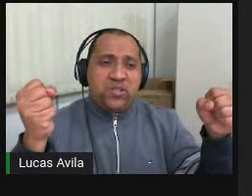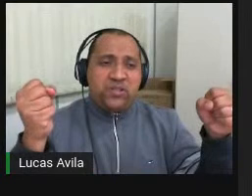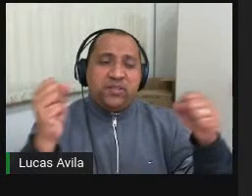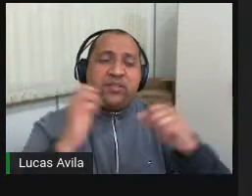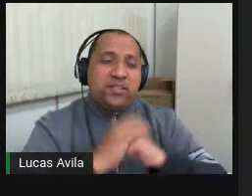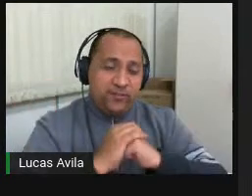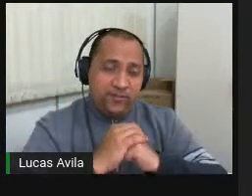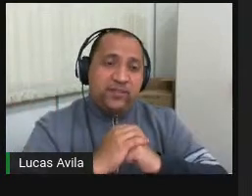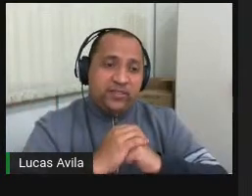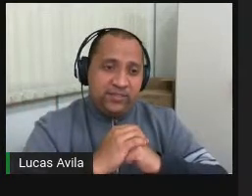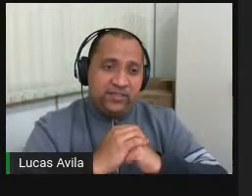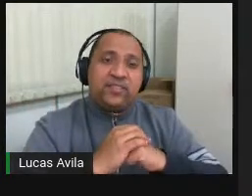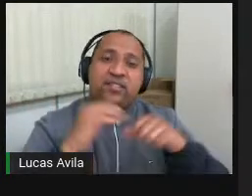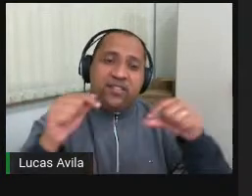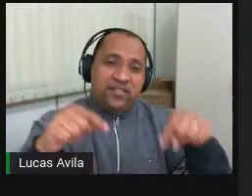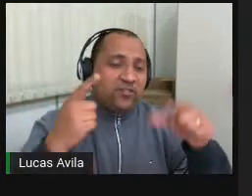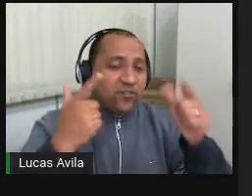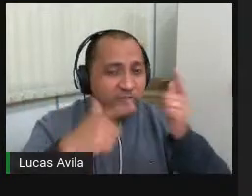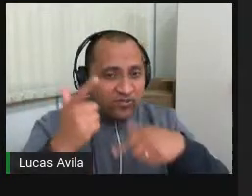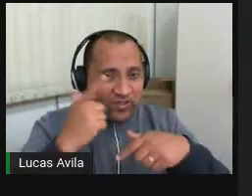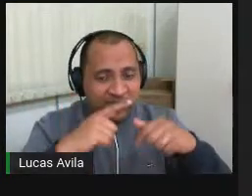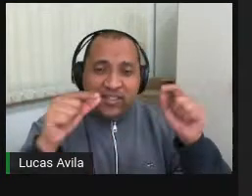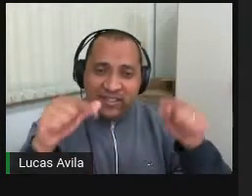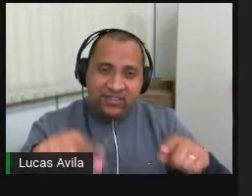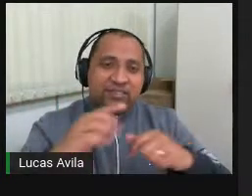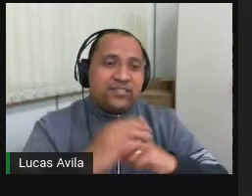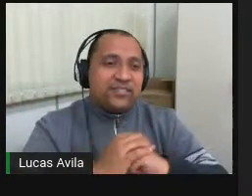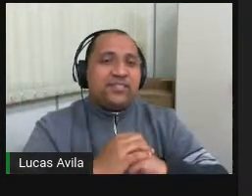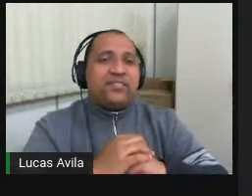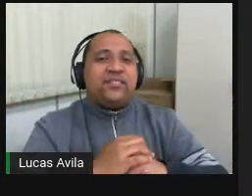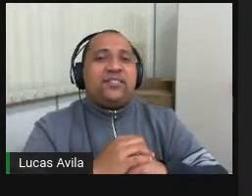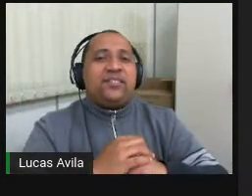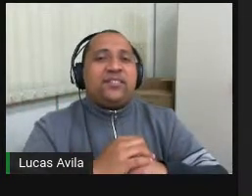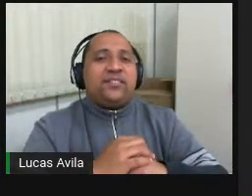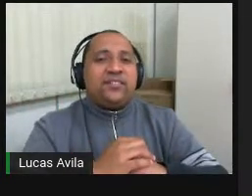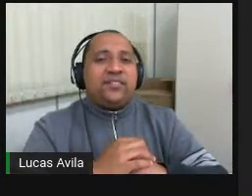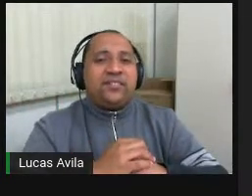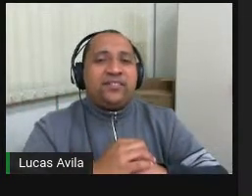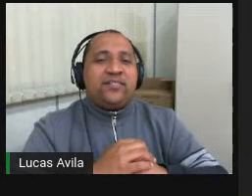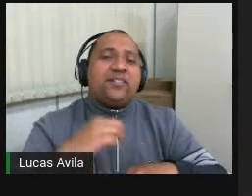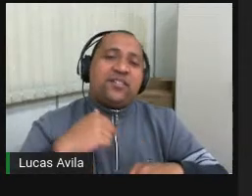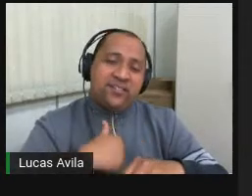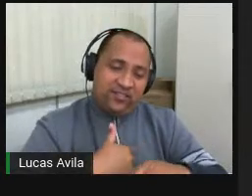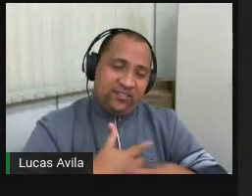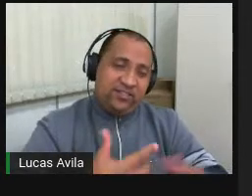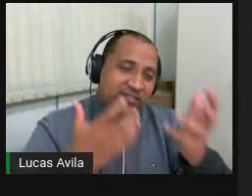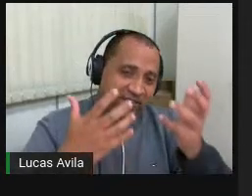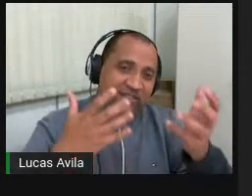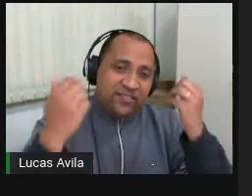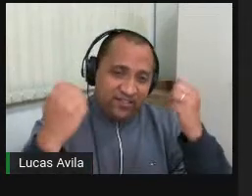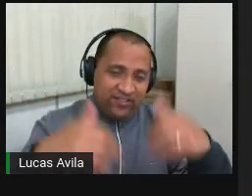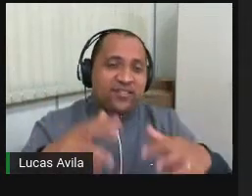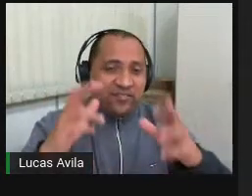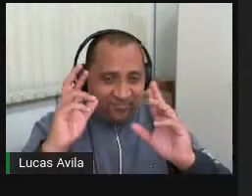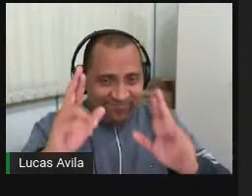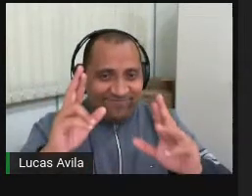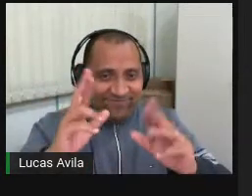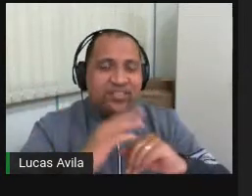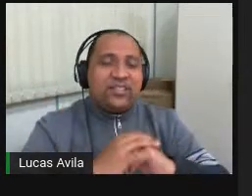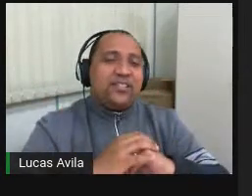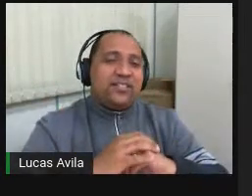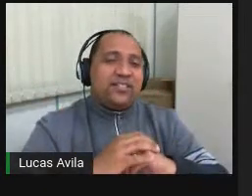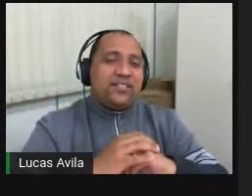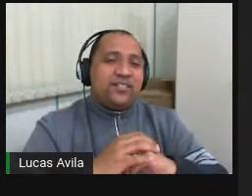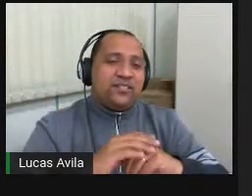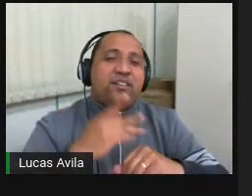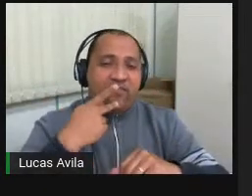muitos estarem aqui, chegarem nesse momento. Então, eu só queria falar de esperança. E falar de